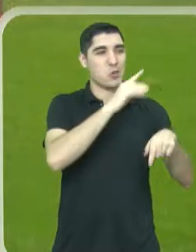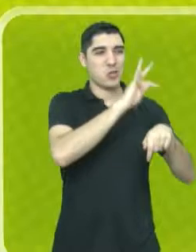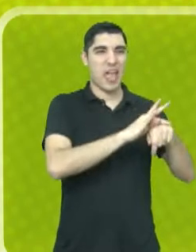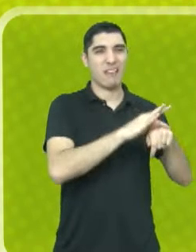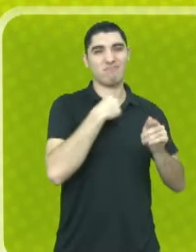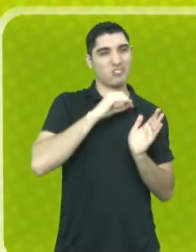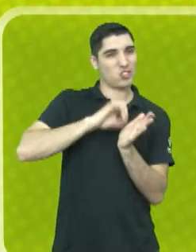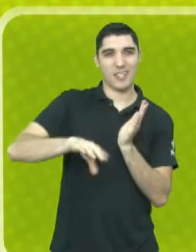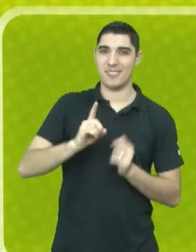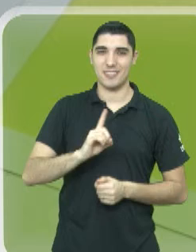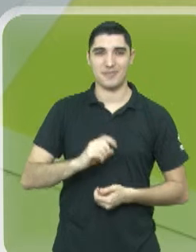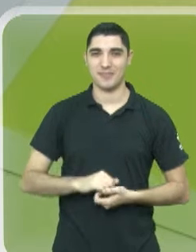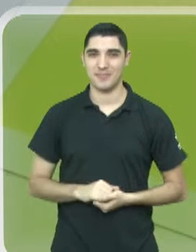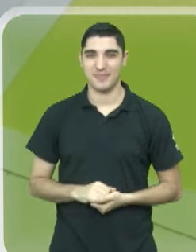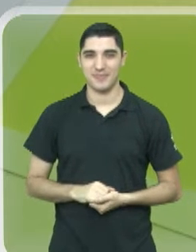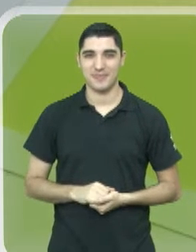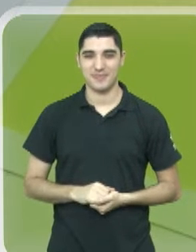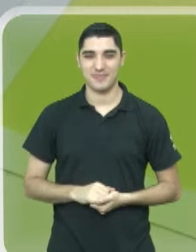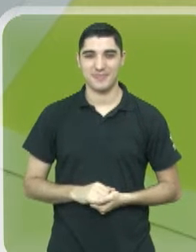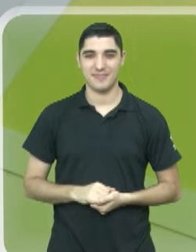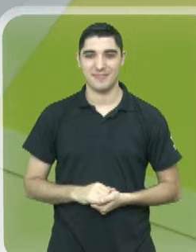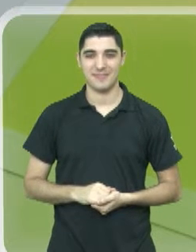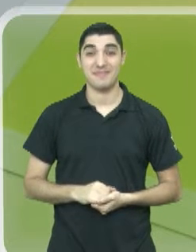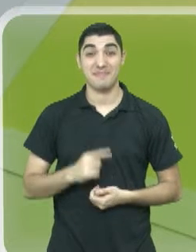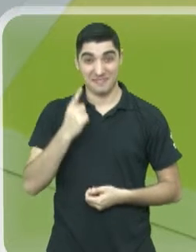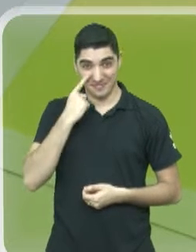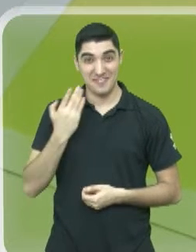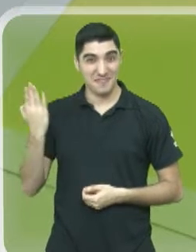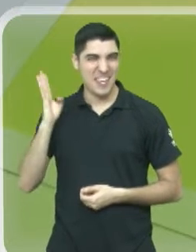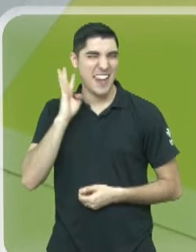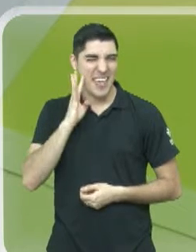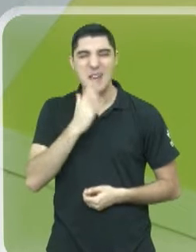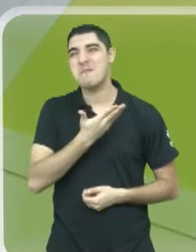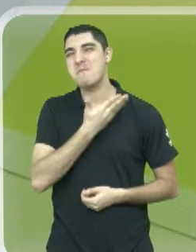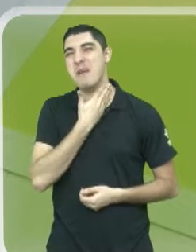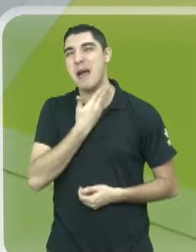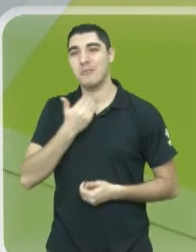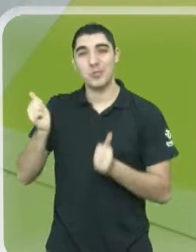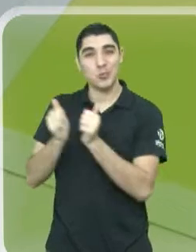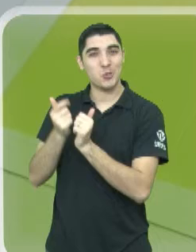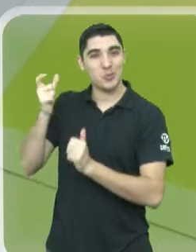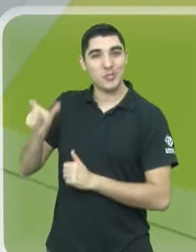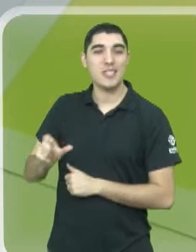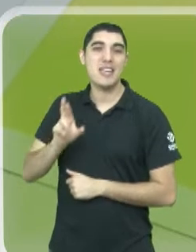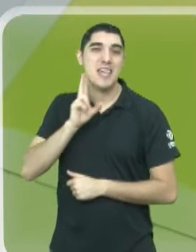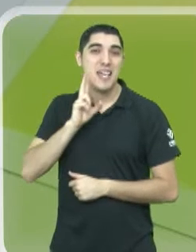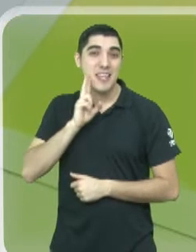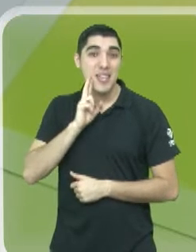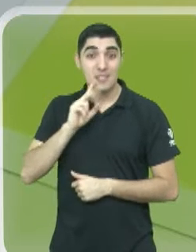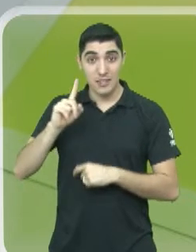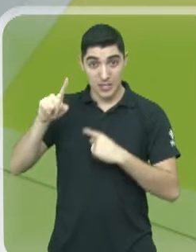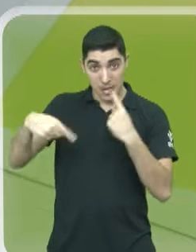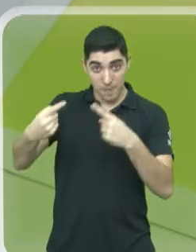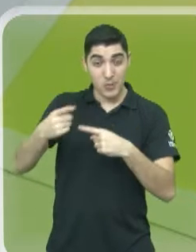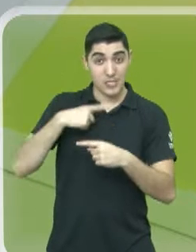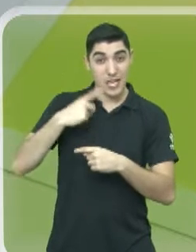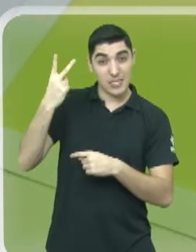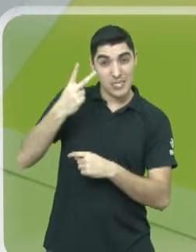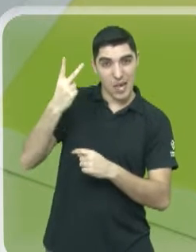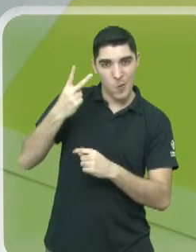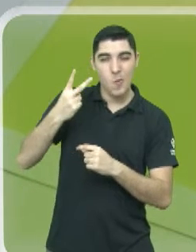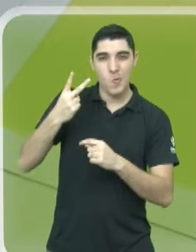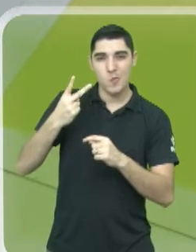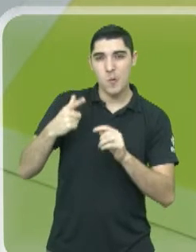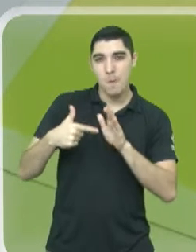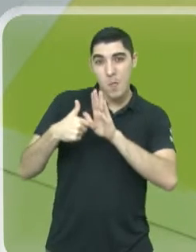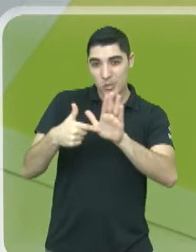fora. Tá aí, né? Bate-papo bacana com o Renato Santiago. Daqui a pouco tem a segunda parte, aí o fechamento